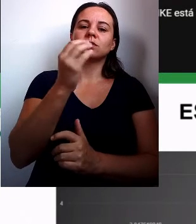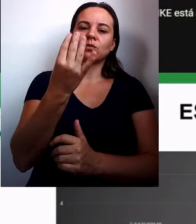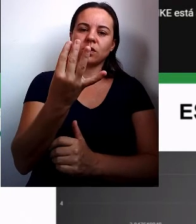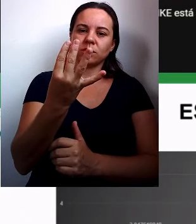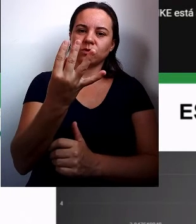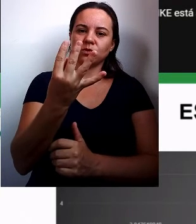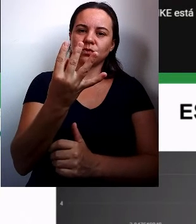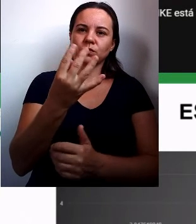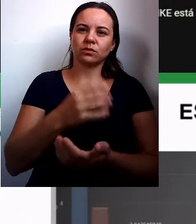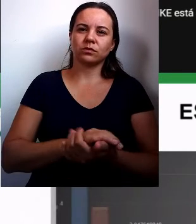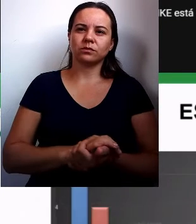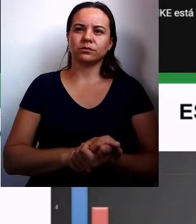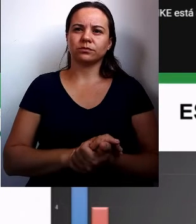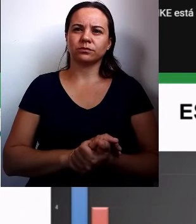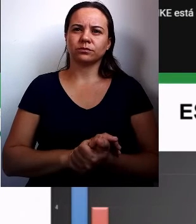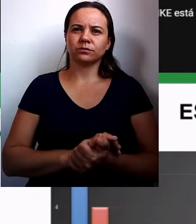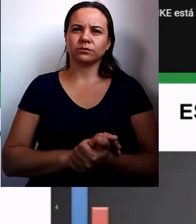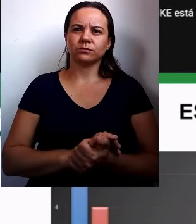3,04.